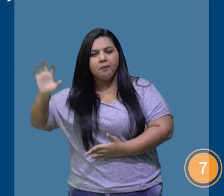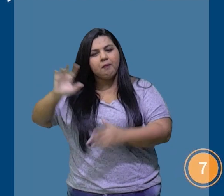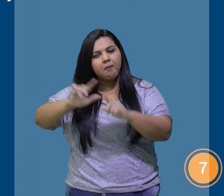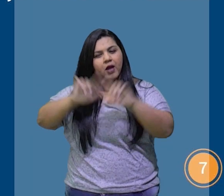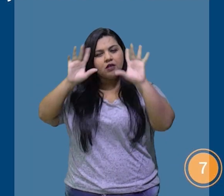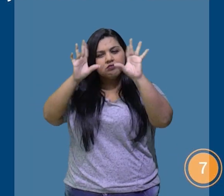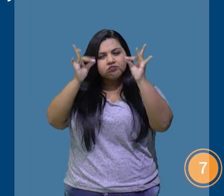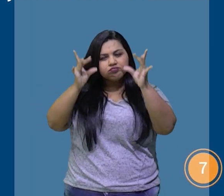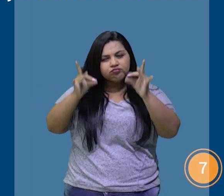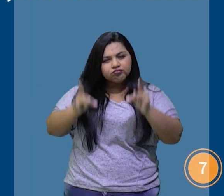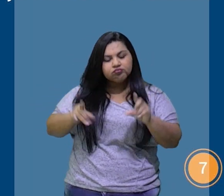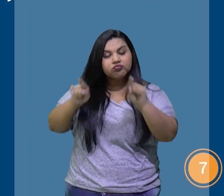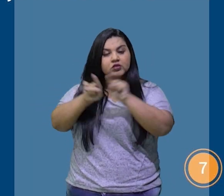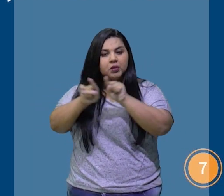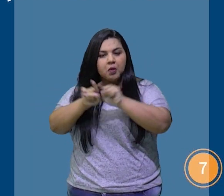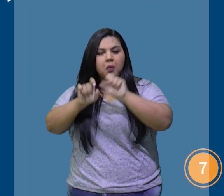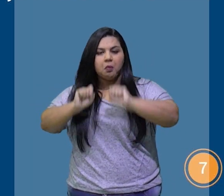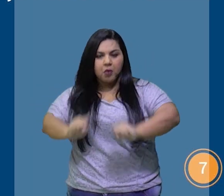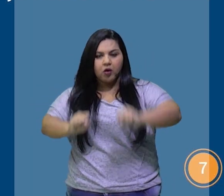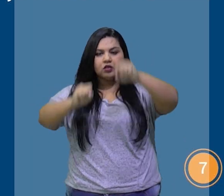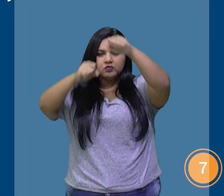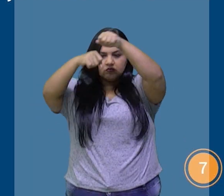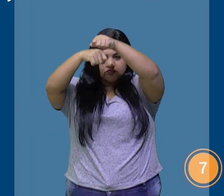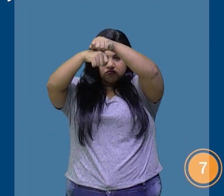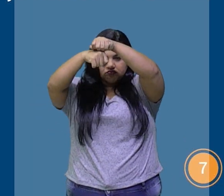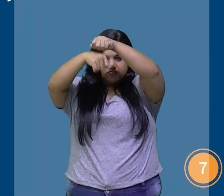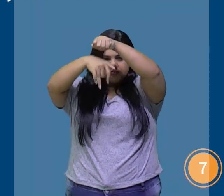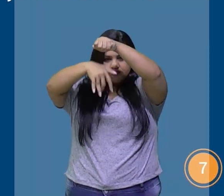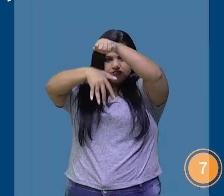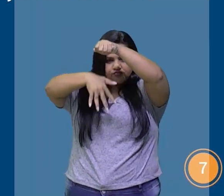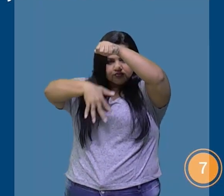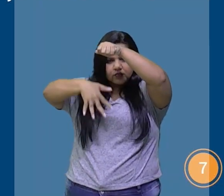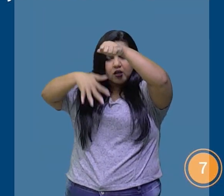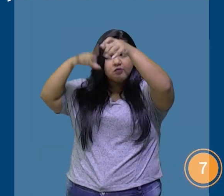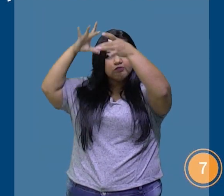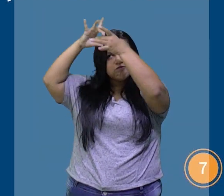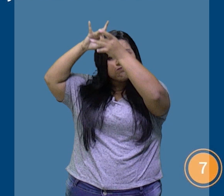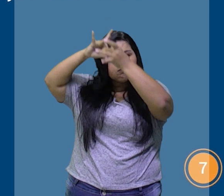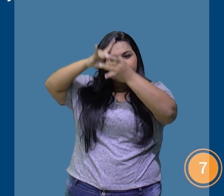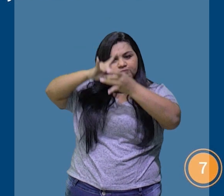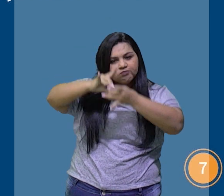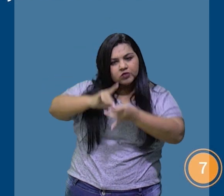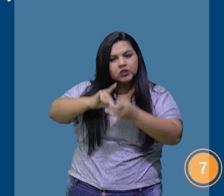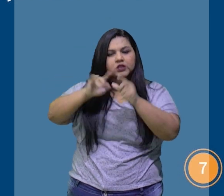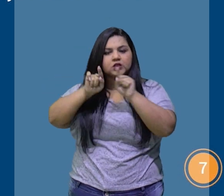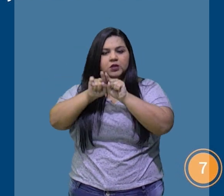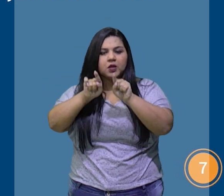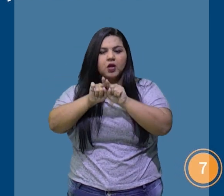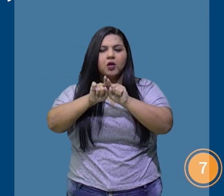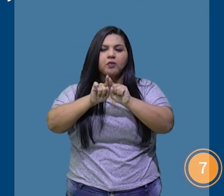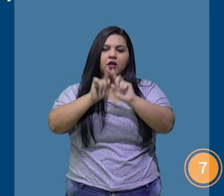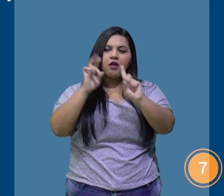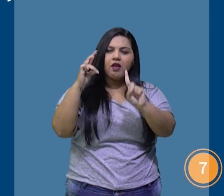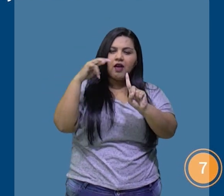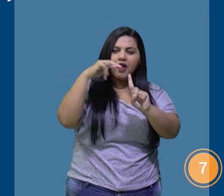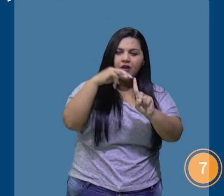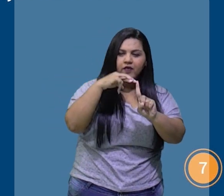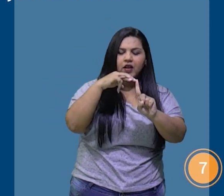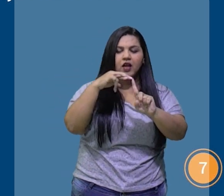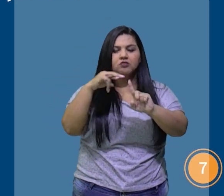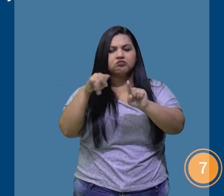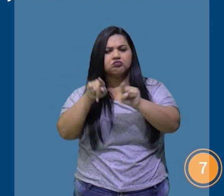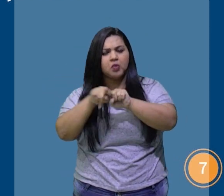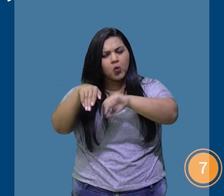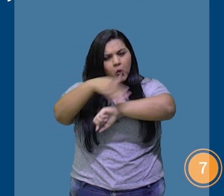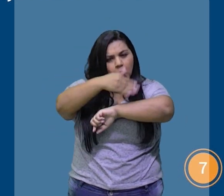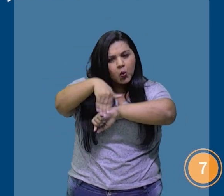mapa mental, né? Como eu coloquei, informando ali os pontos de referência, o nome das ruas, e a partir desse